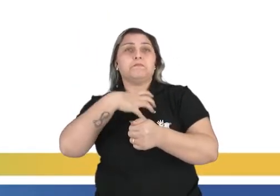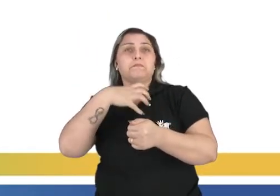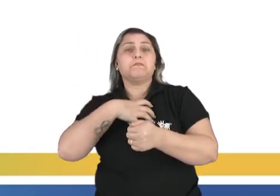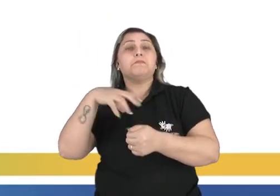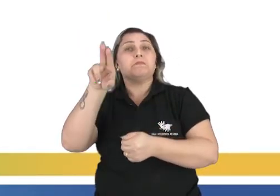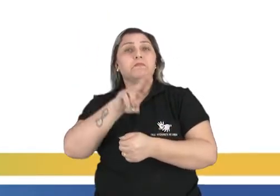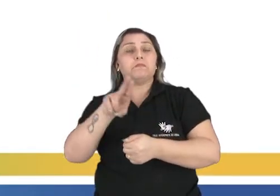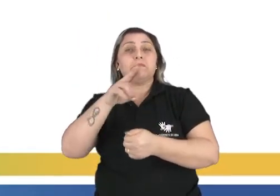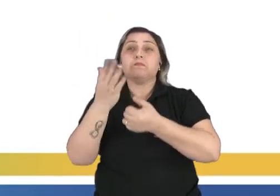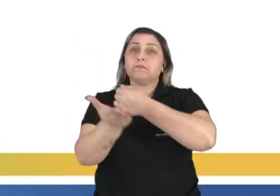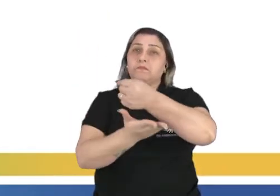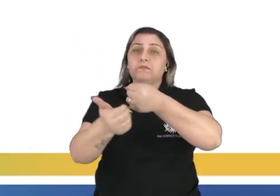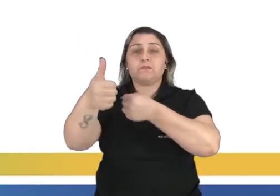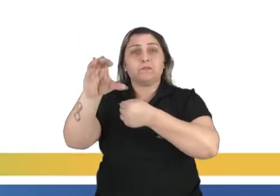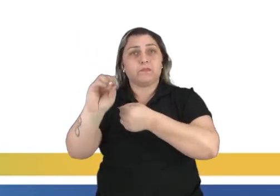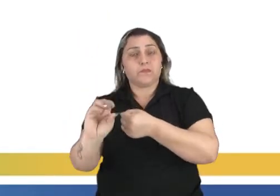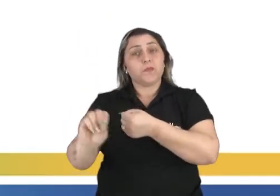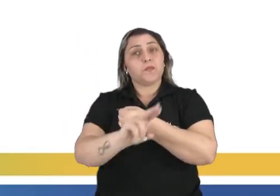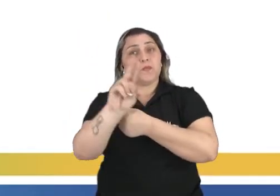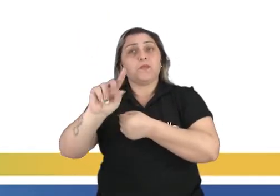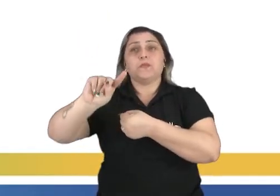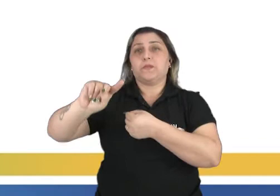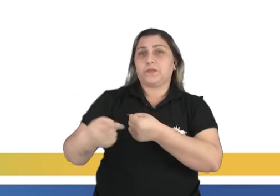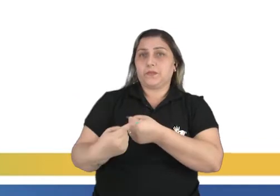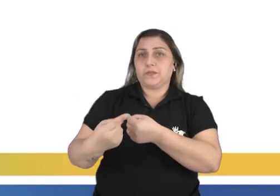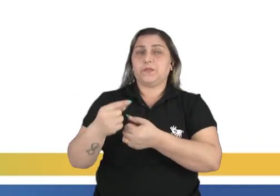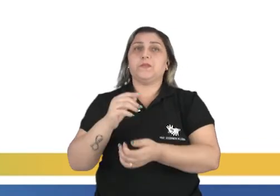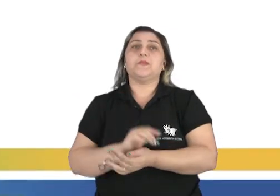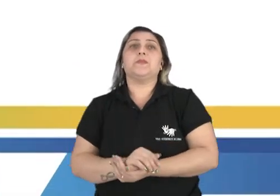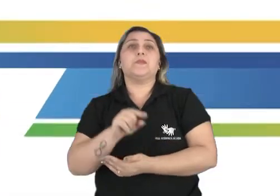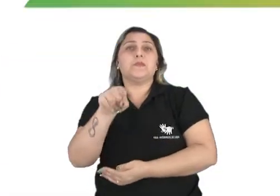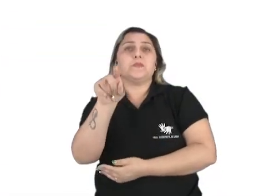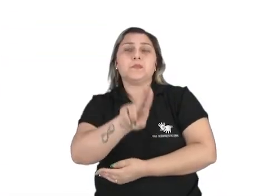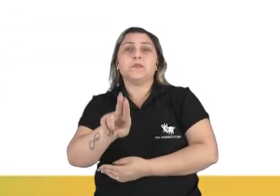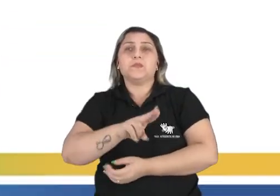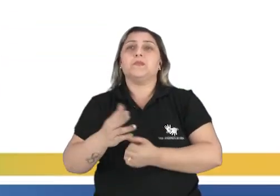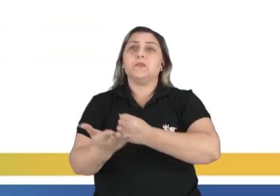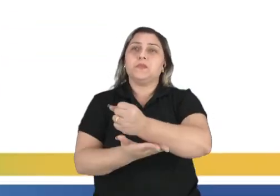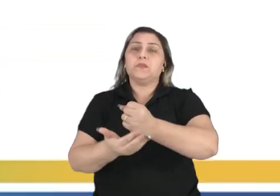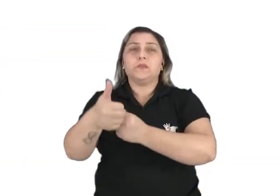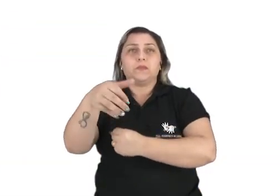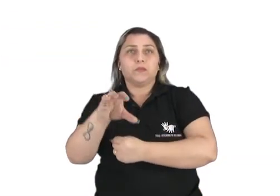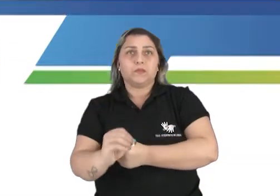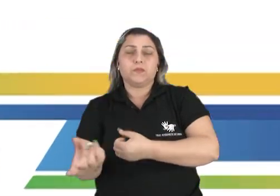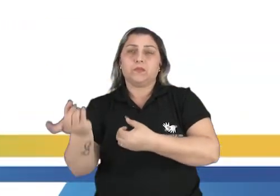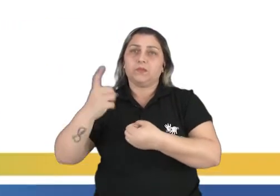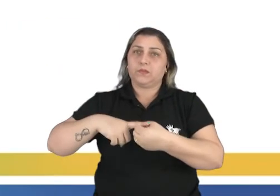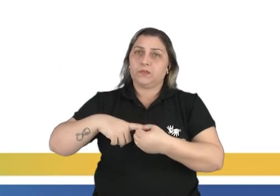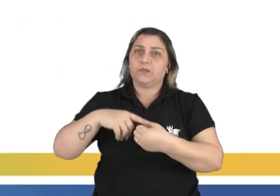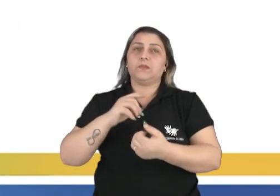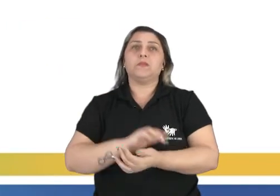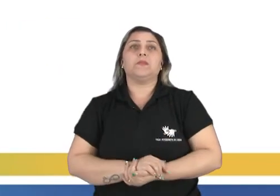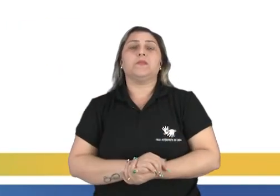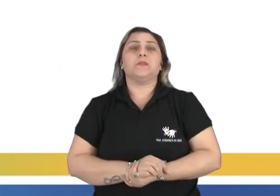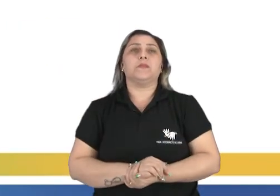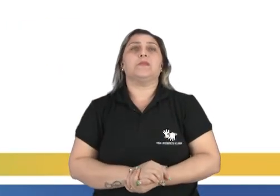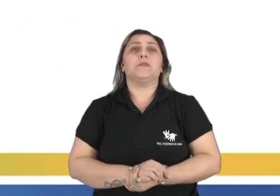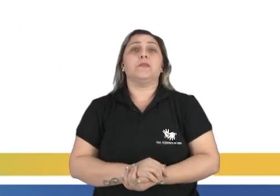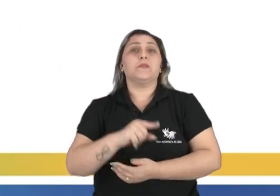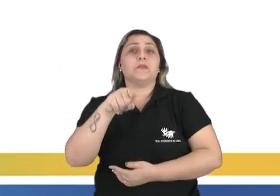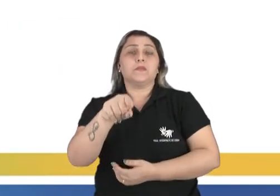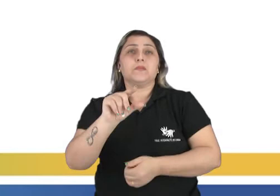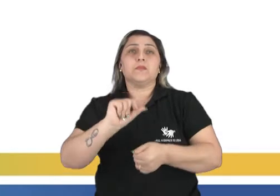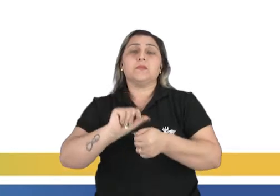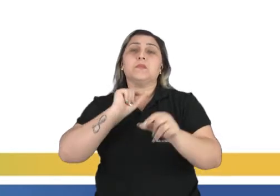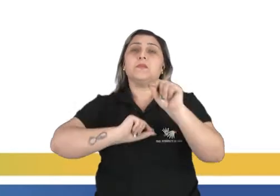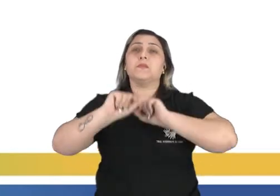ou utiliza a base 10 ou a vírgula. Quando você usa a base 10, voltando aqui na nossa tabela, você